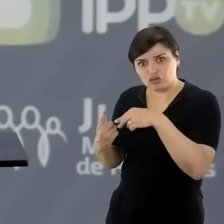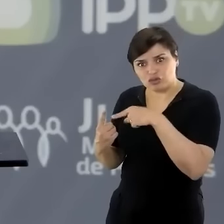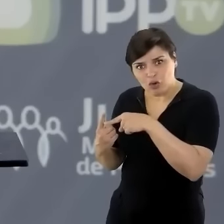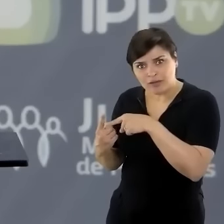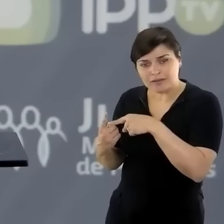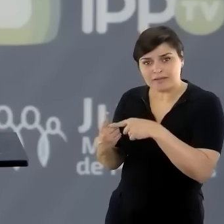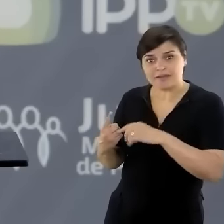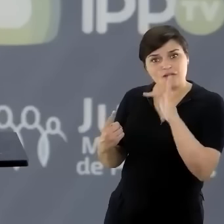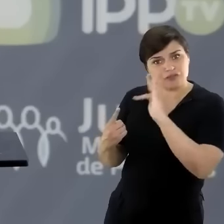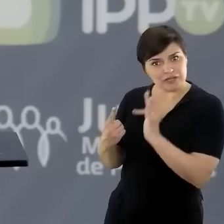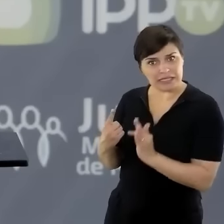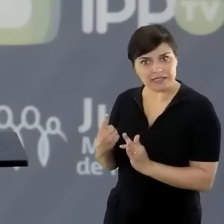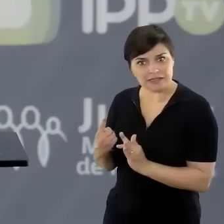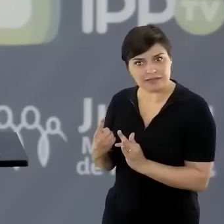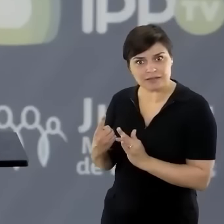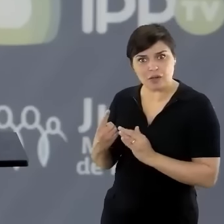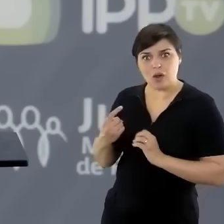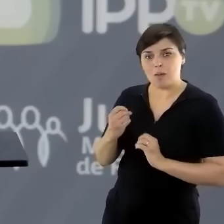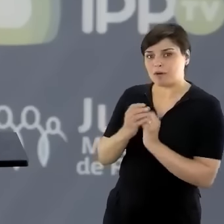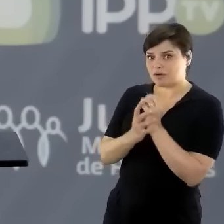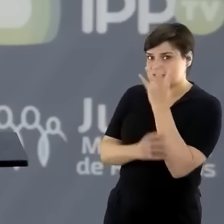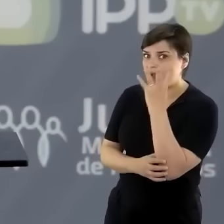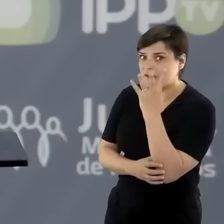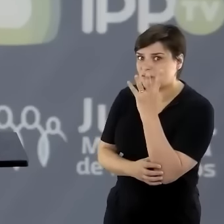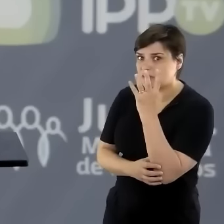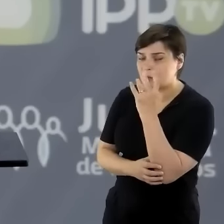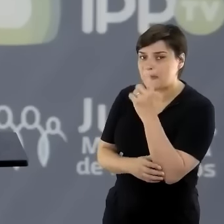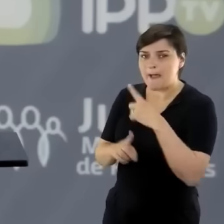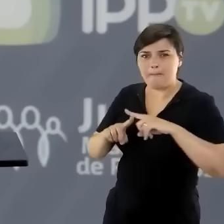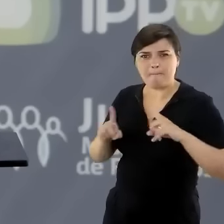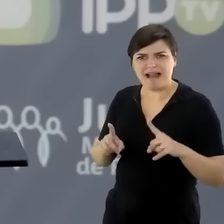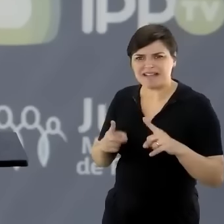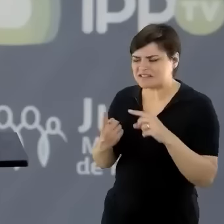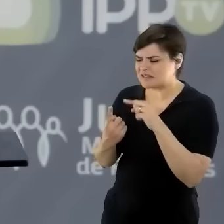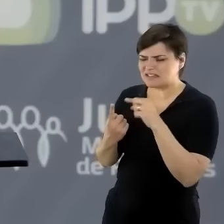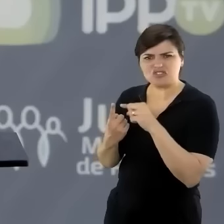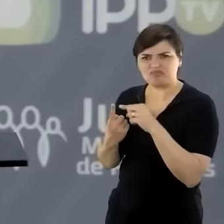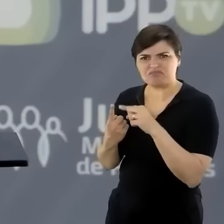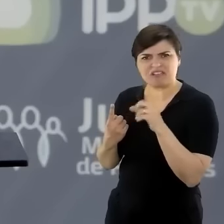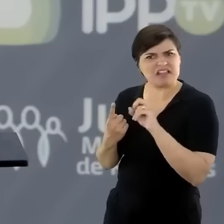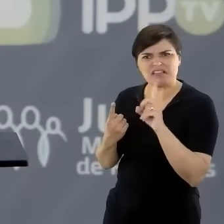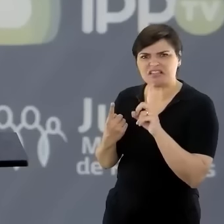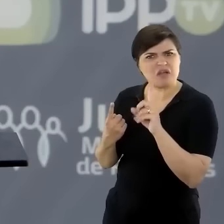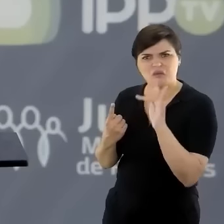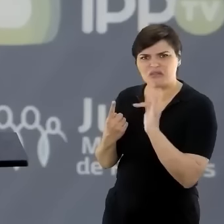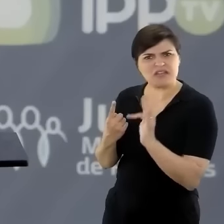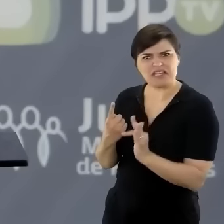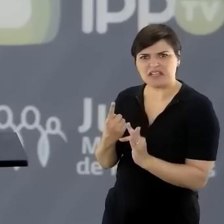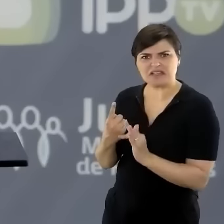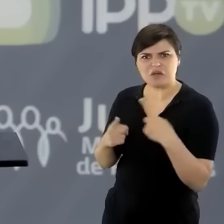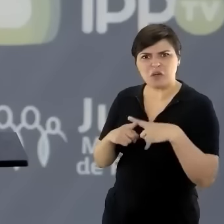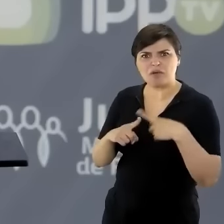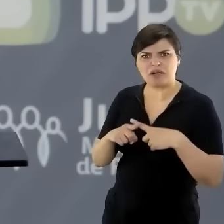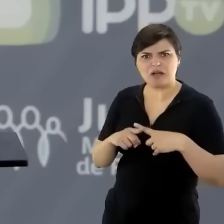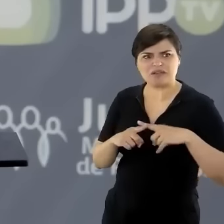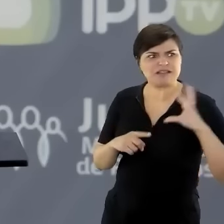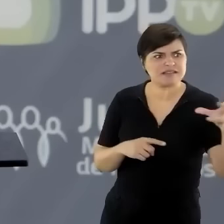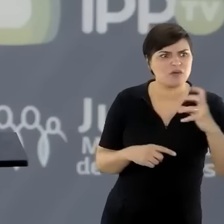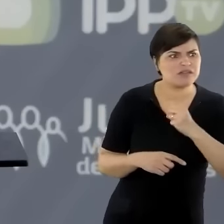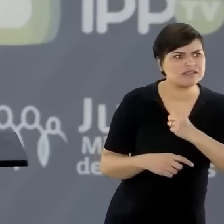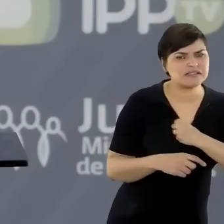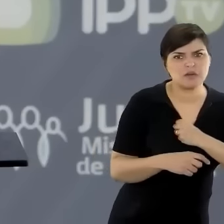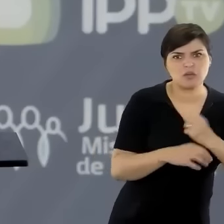inimigos dele que ele considera como inimigos são abençoados egoísta narcisista